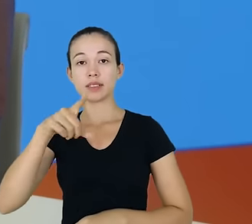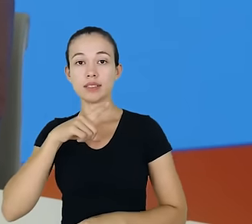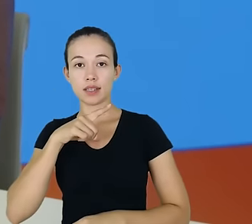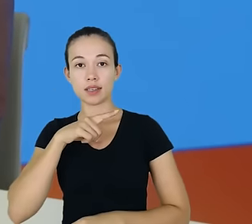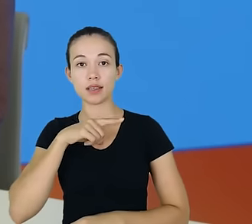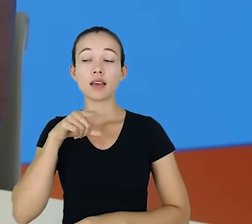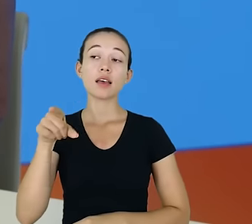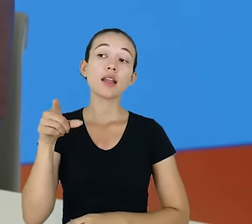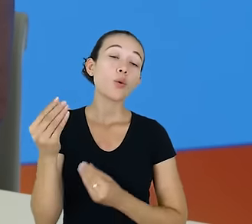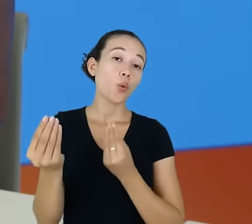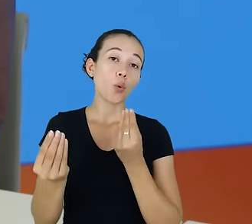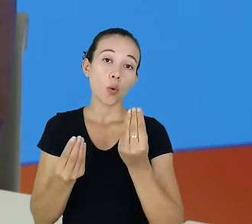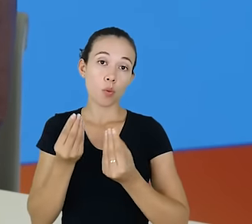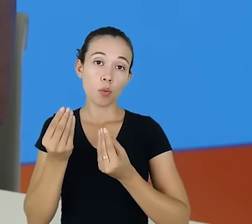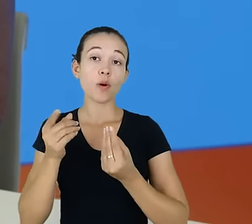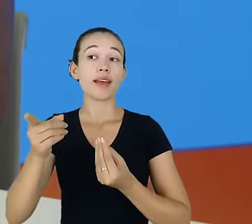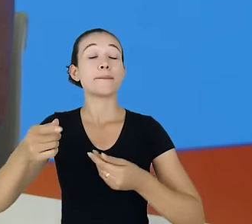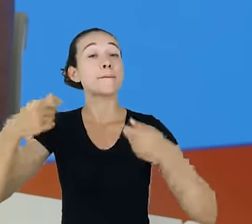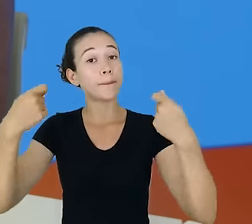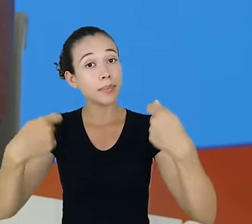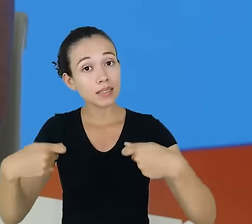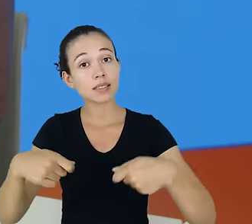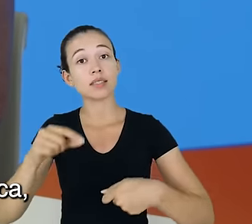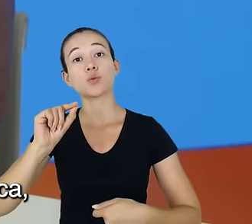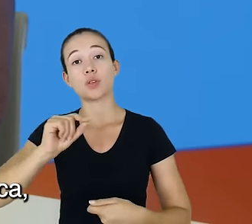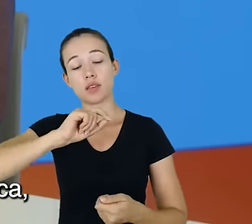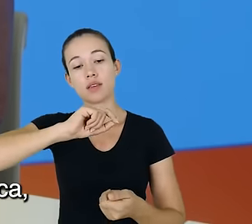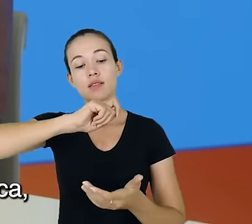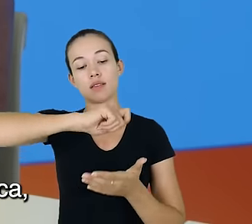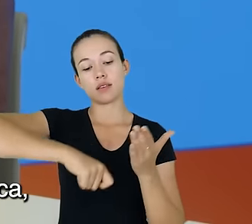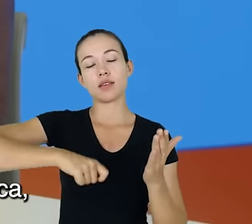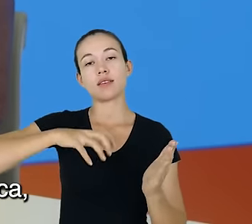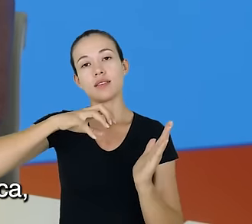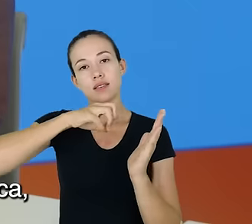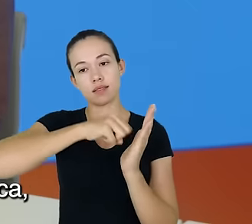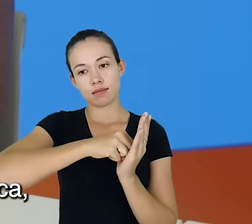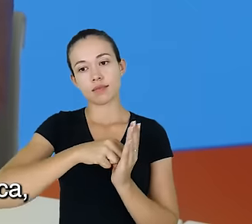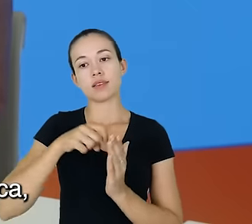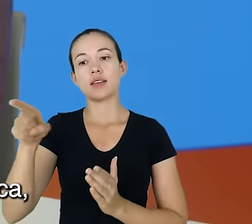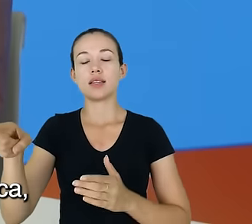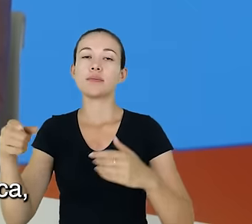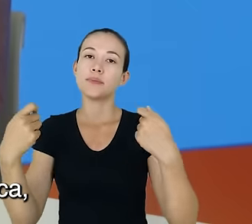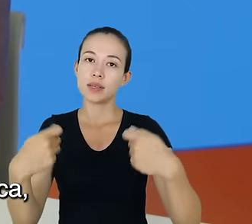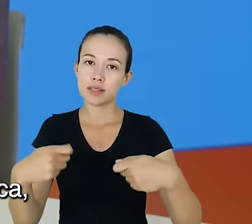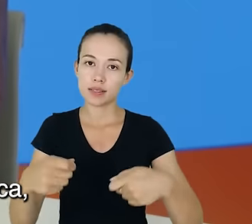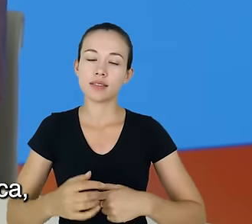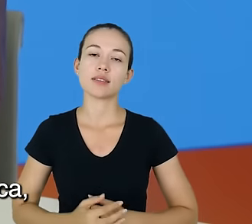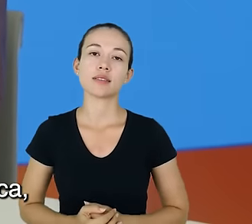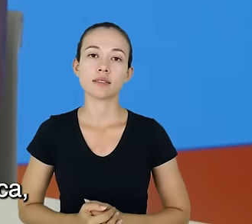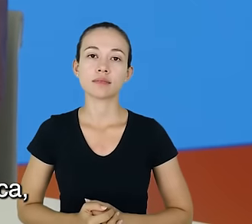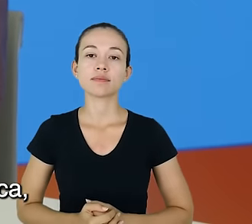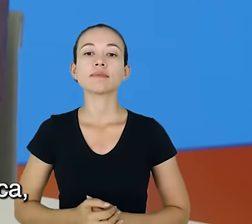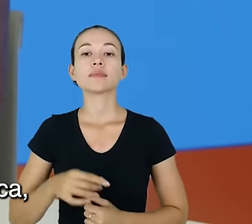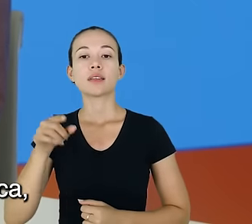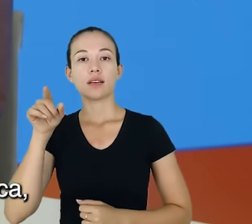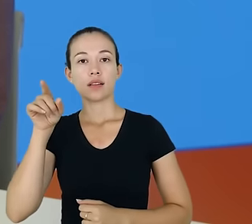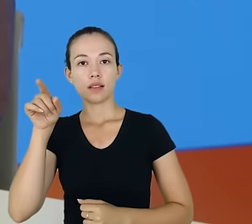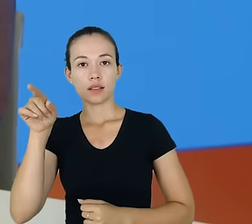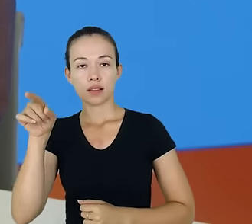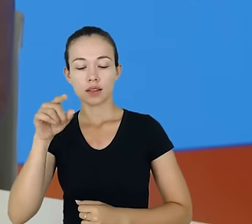ele já carece do credenciamento do todo o trabalho do credenciamento que é a senha do posto fiscal